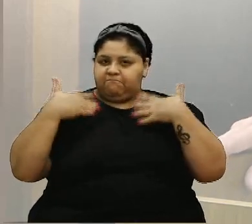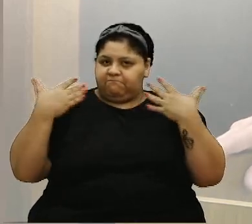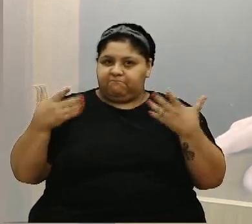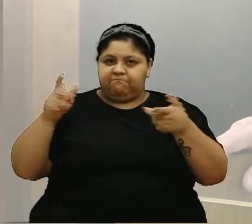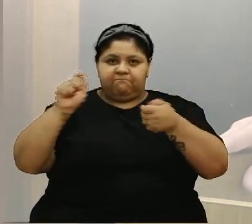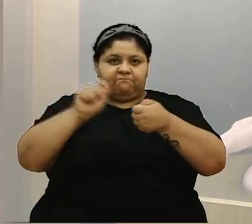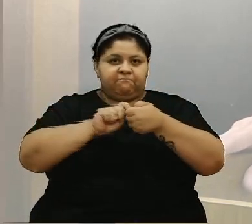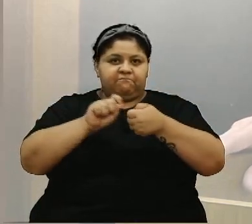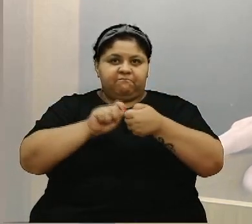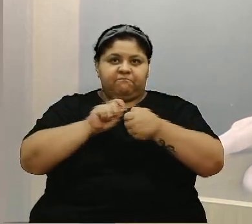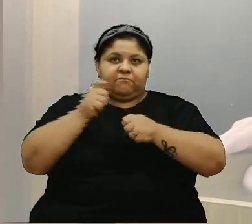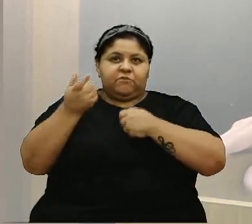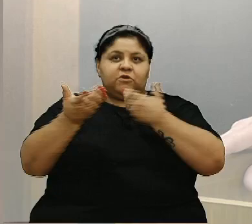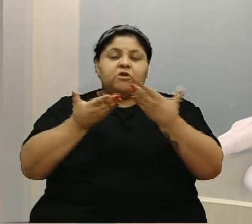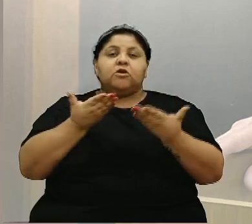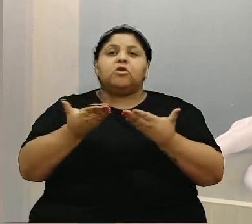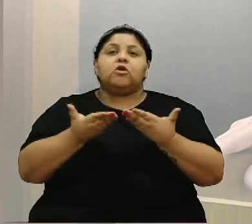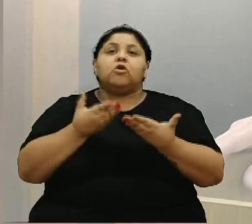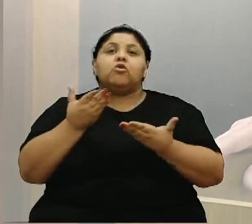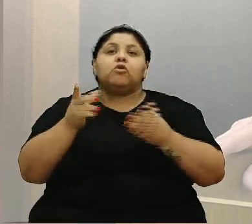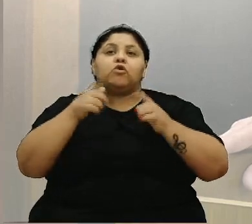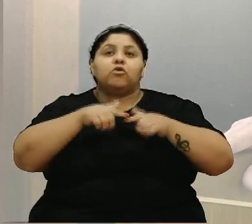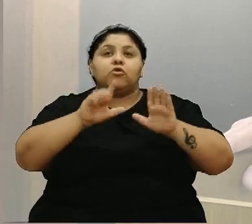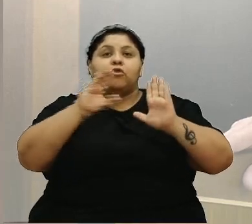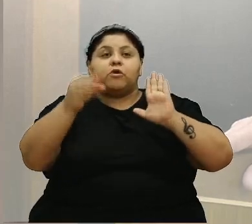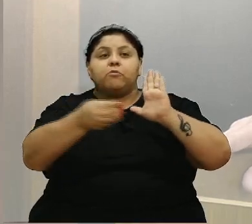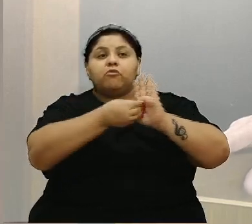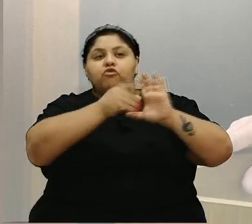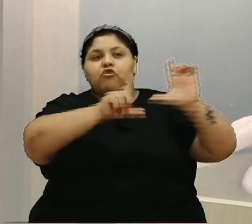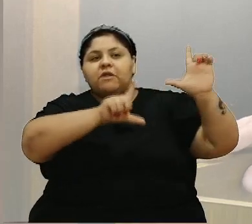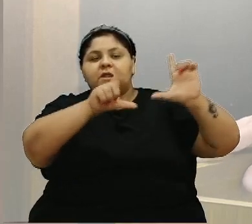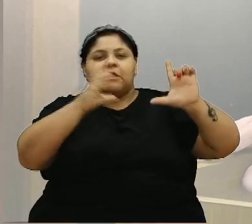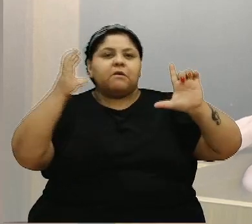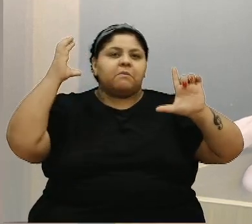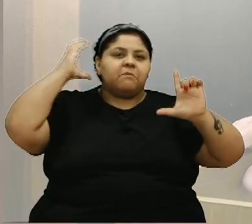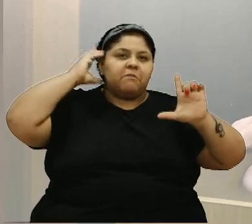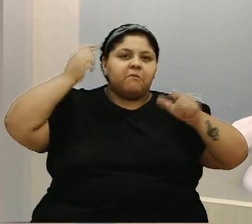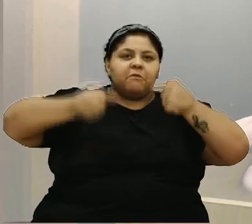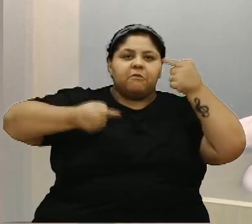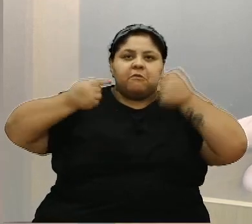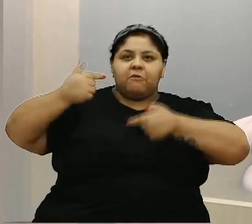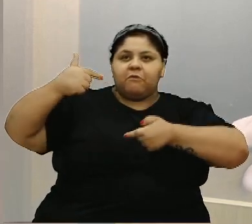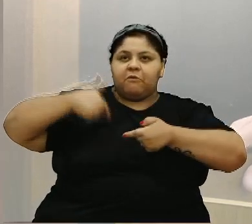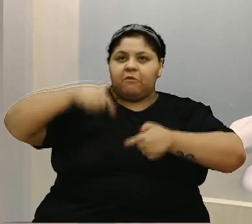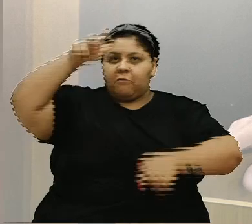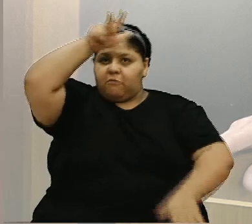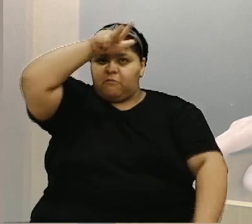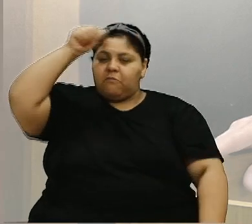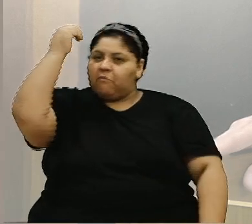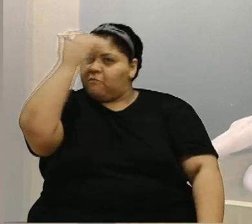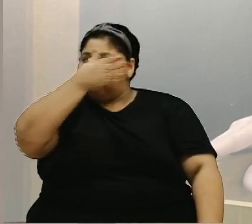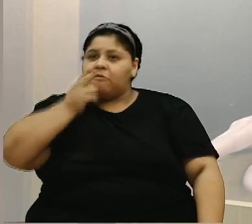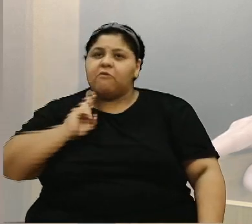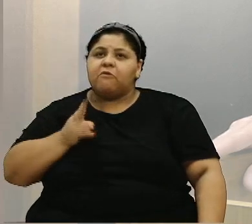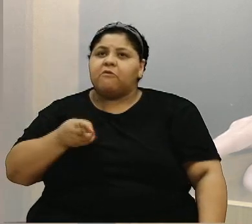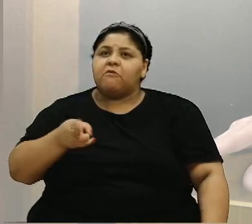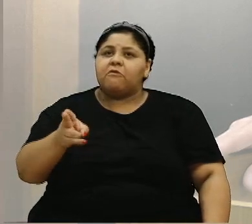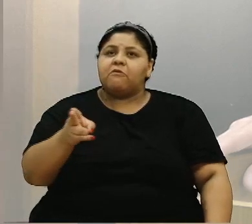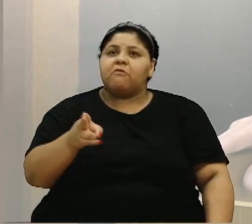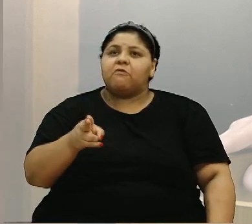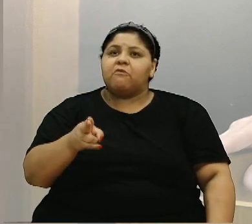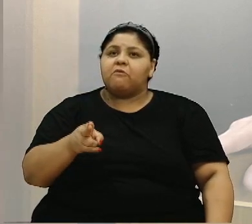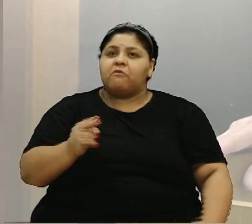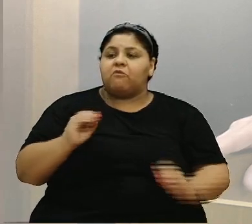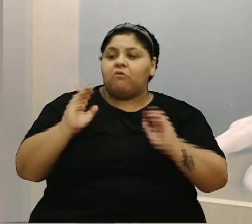que bem entendiam, o que foi para a TV, por rádio, para os debates entre eu e o prefeito Adiló, eu sempre tentei manter o